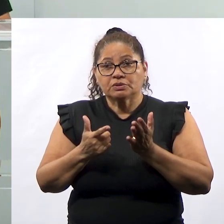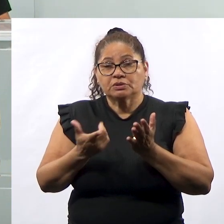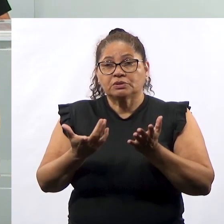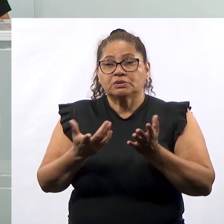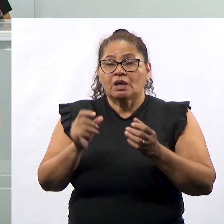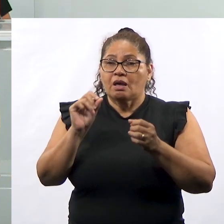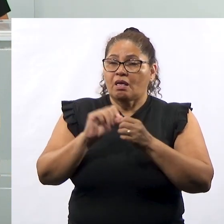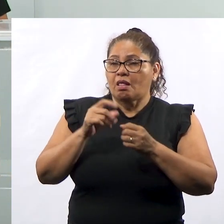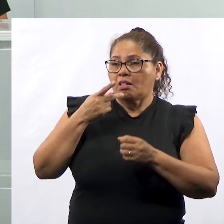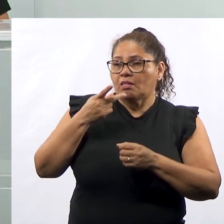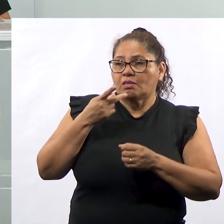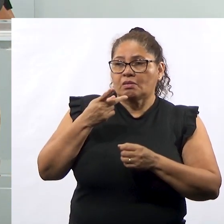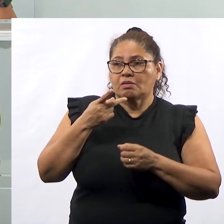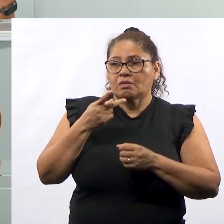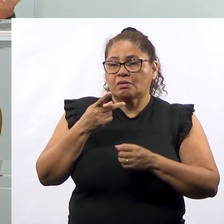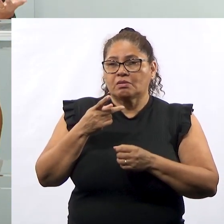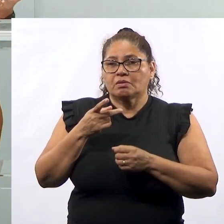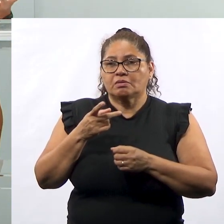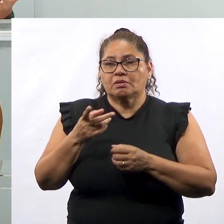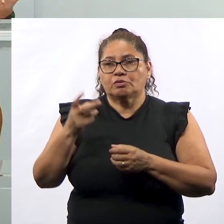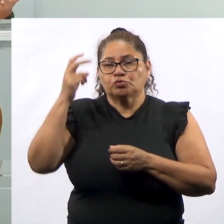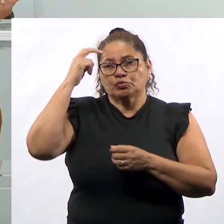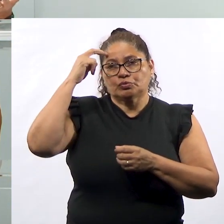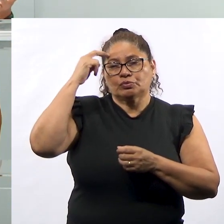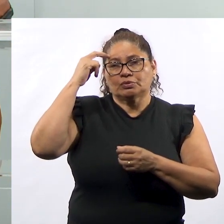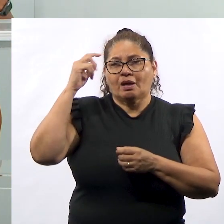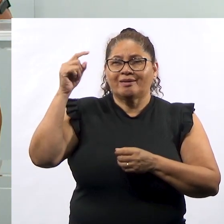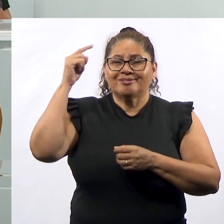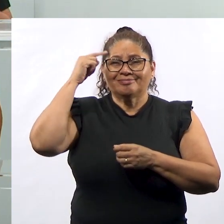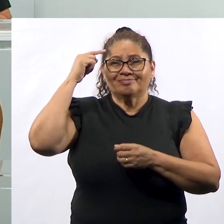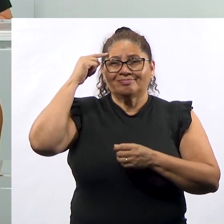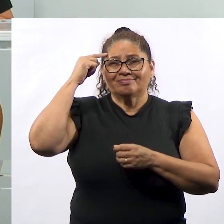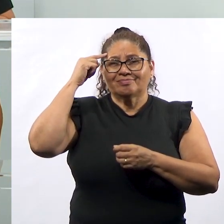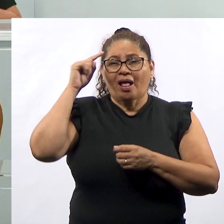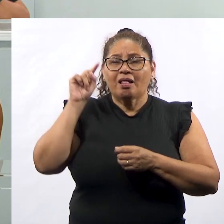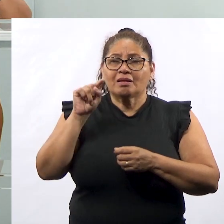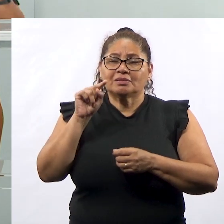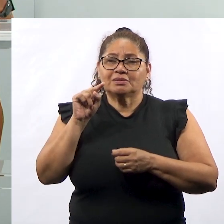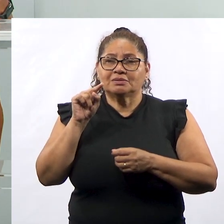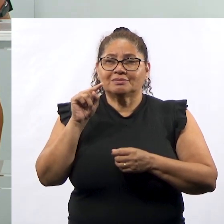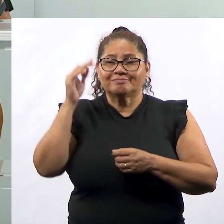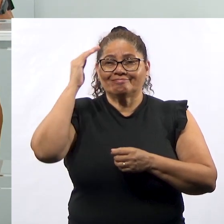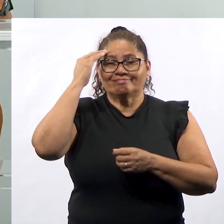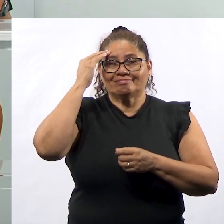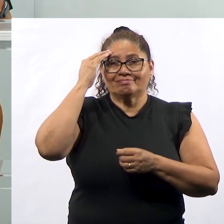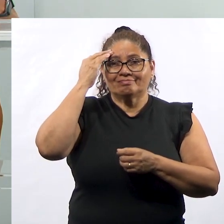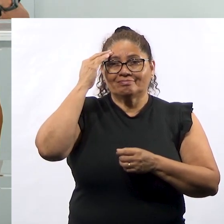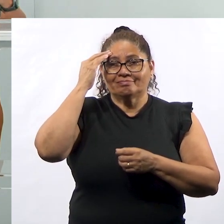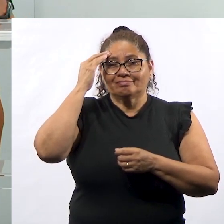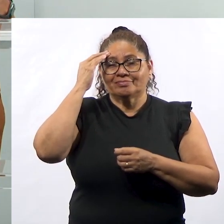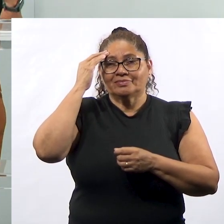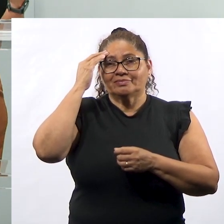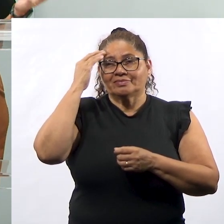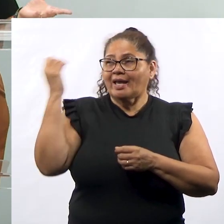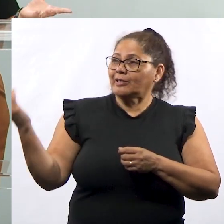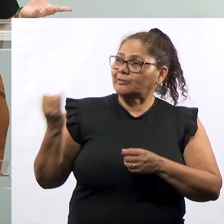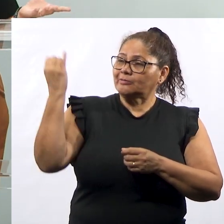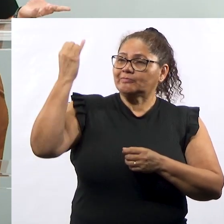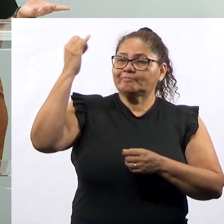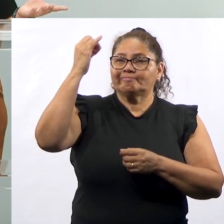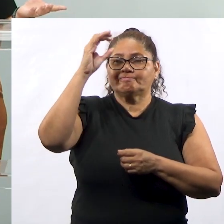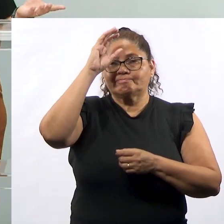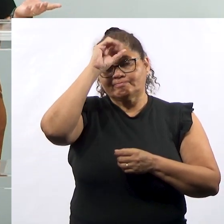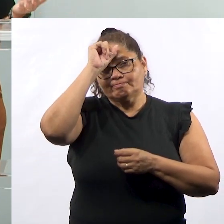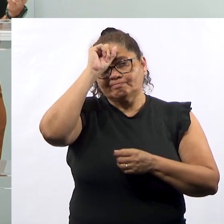a racionalidade, né, da nossa cultura erudita, é pensar naquilo que a gente entende que é fundamental que o